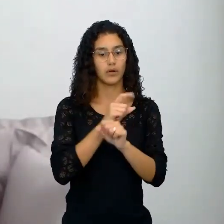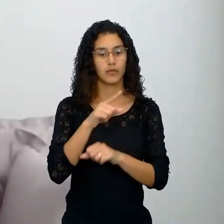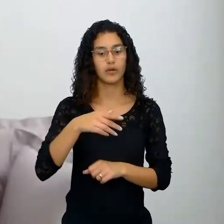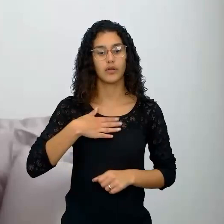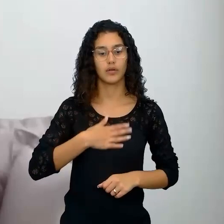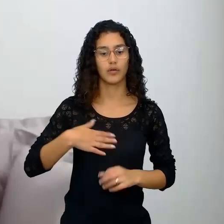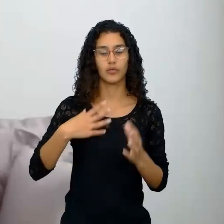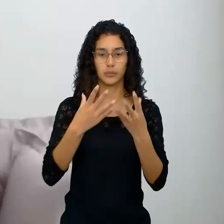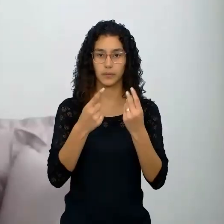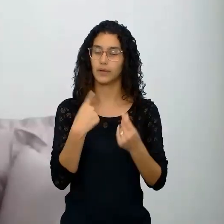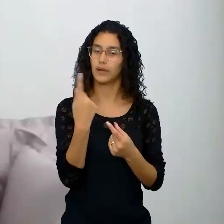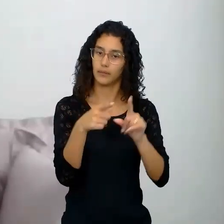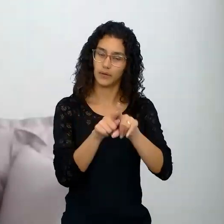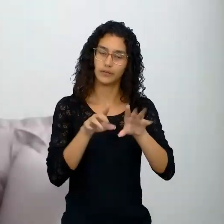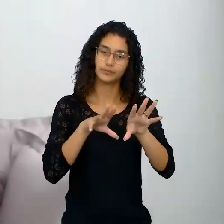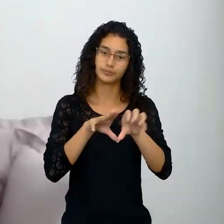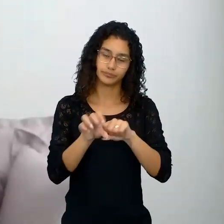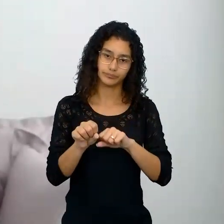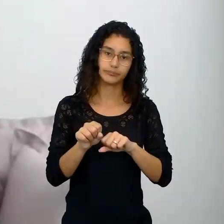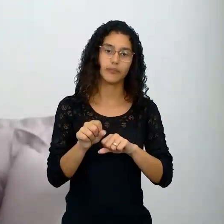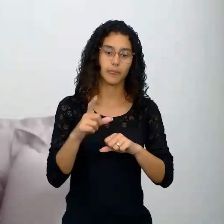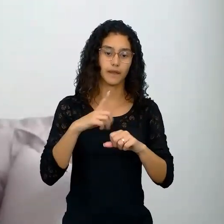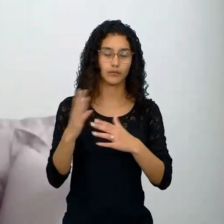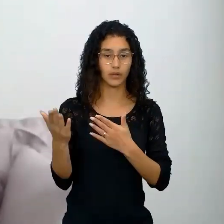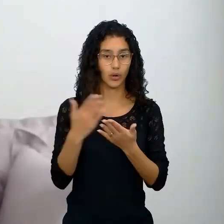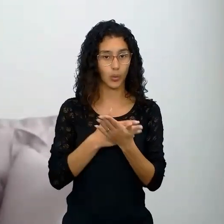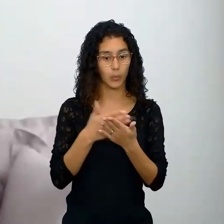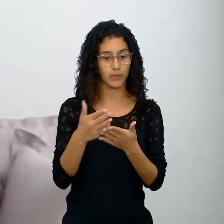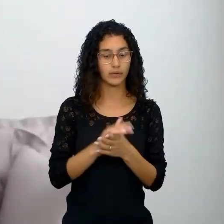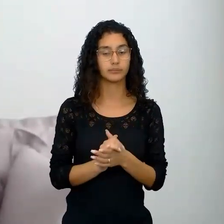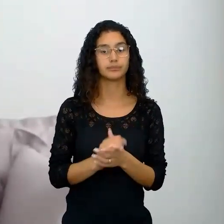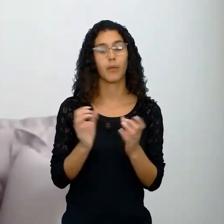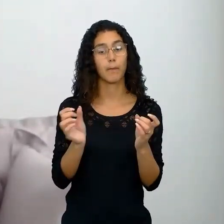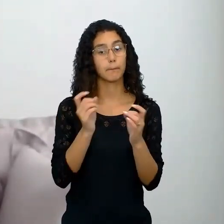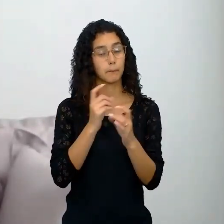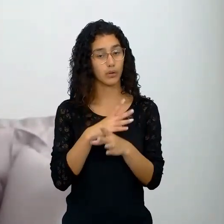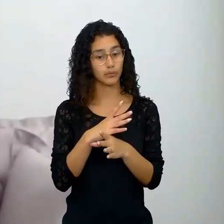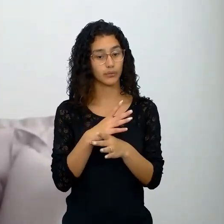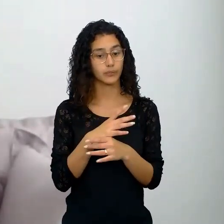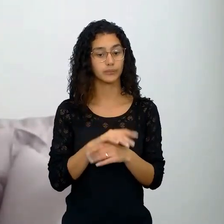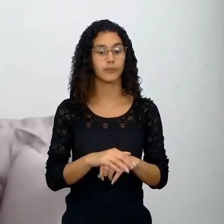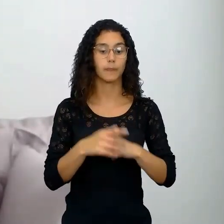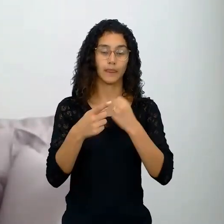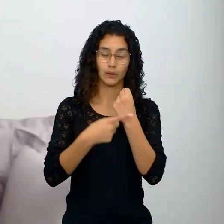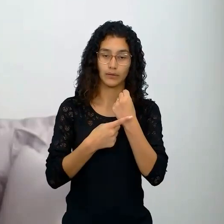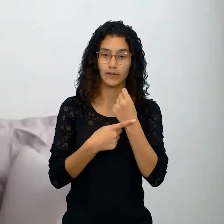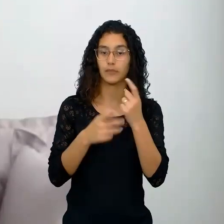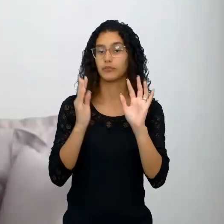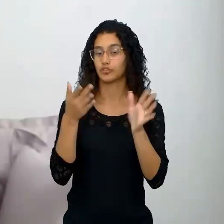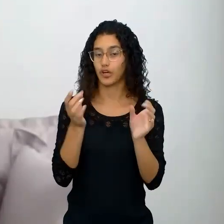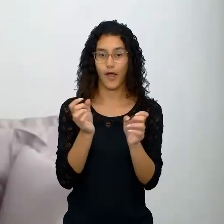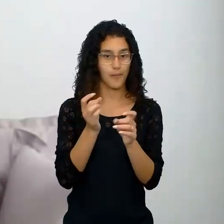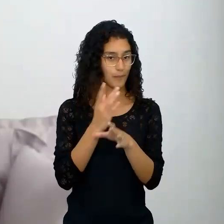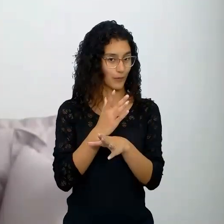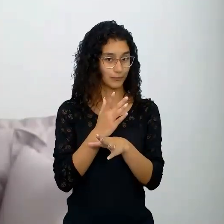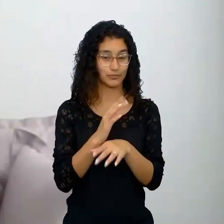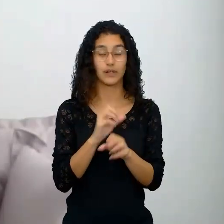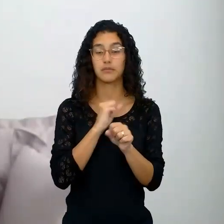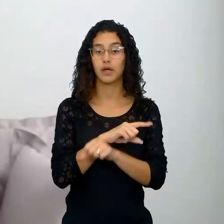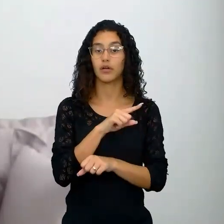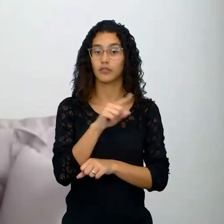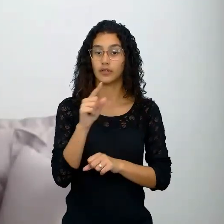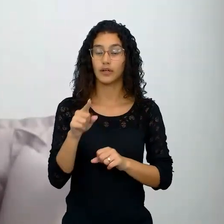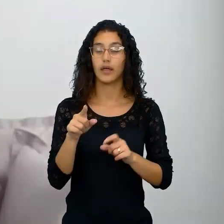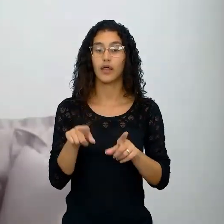goste bastante das formações que estão por vir. É isso, gente, deu aqui meu tempo também, espero que